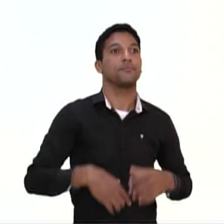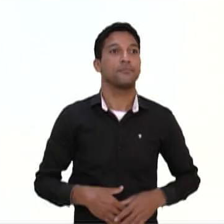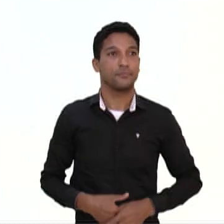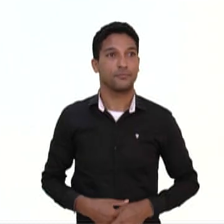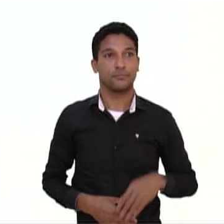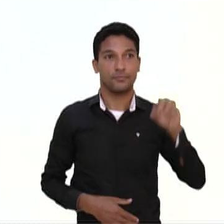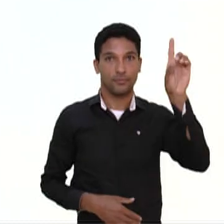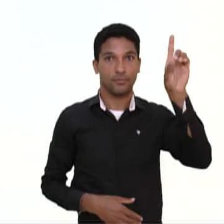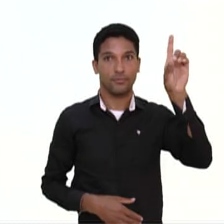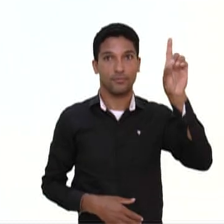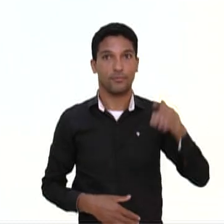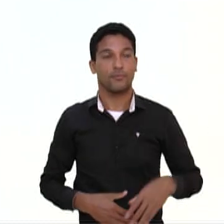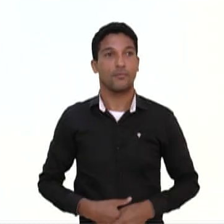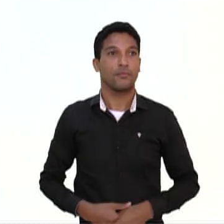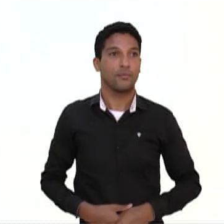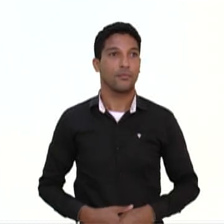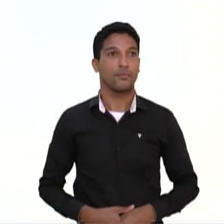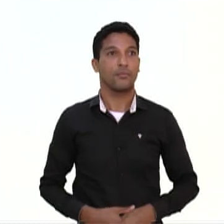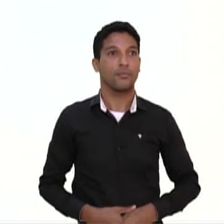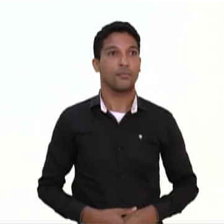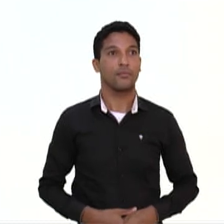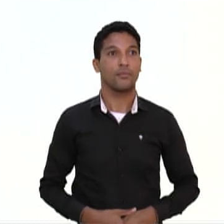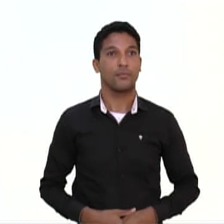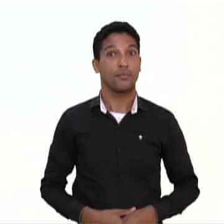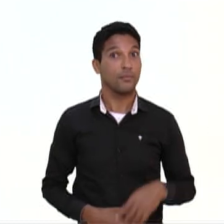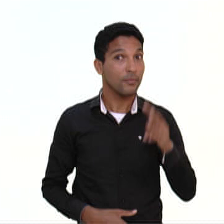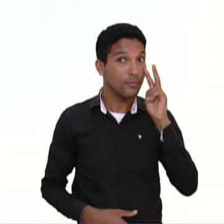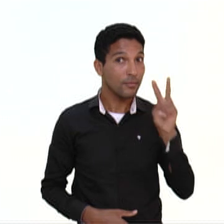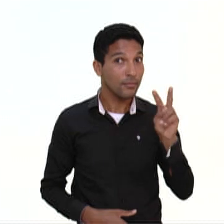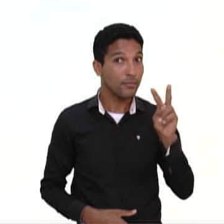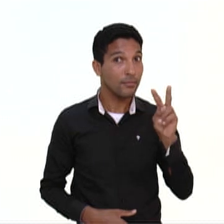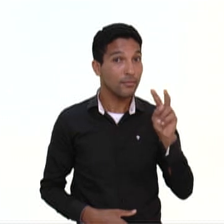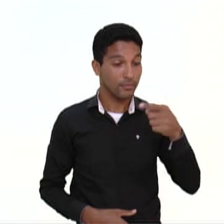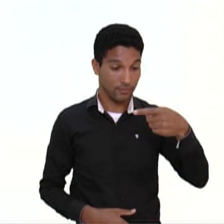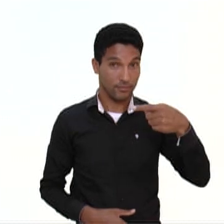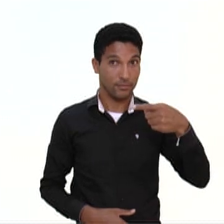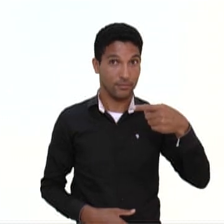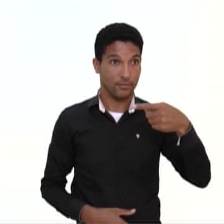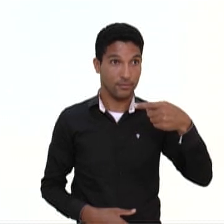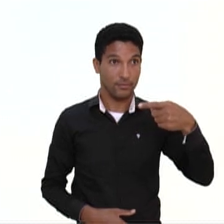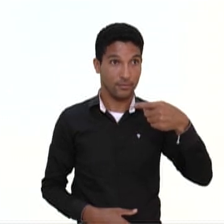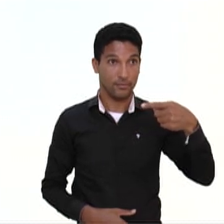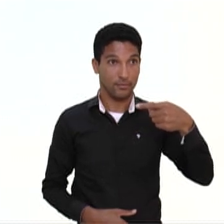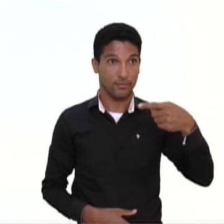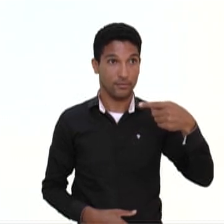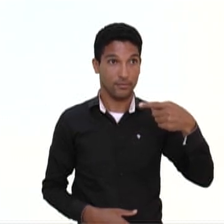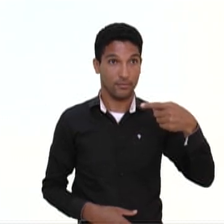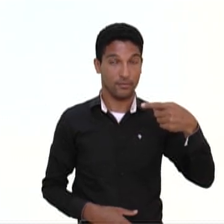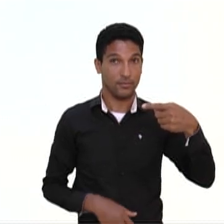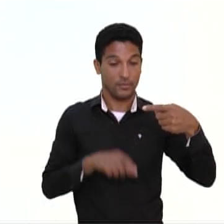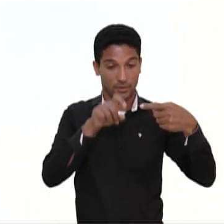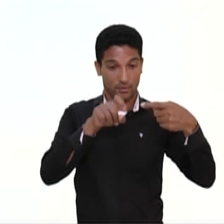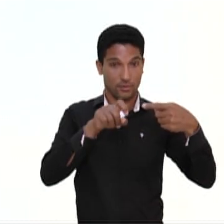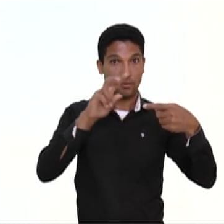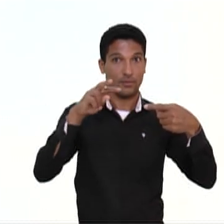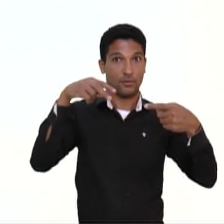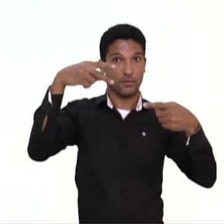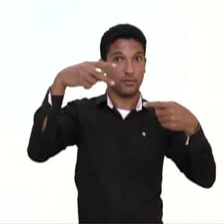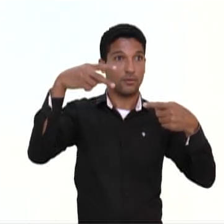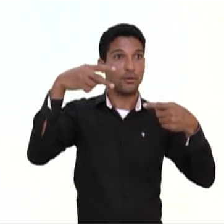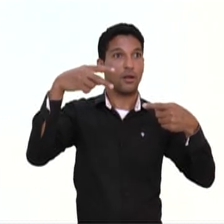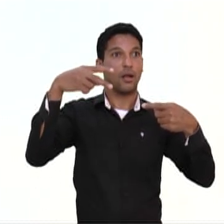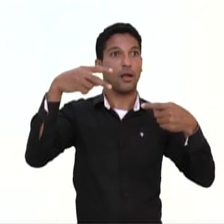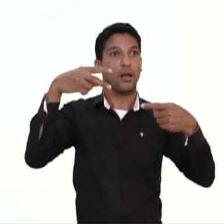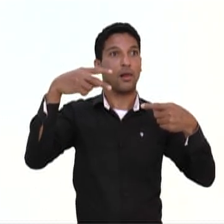quadrado menos 4x mais 6, observei qual o número que está multiplicando o x ao quadrado. É positivo? Concavidade voltada